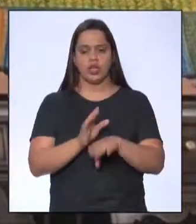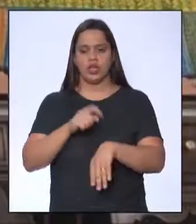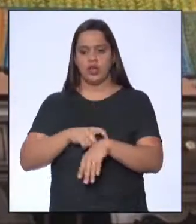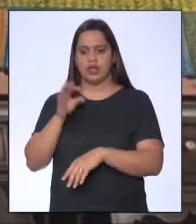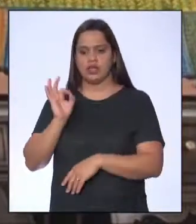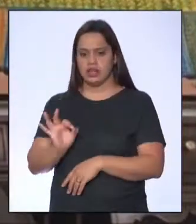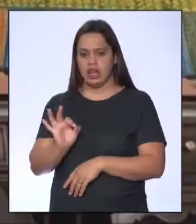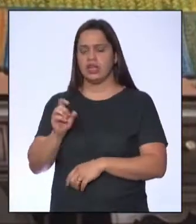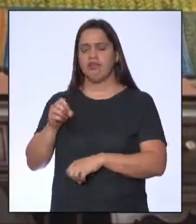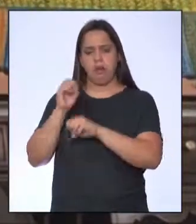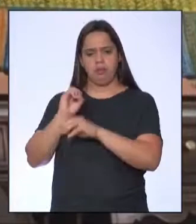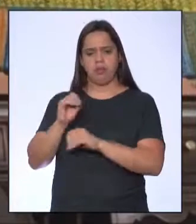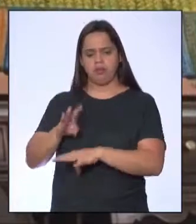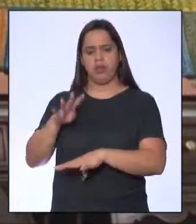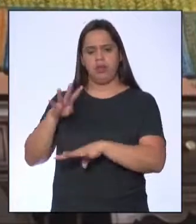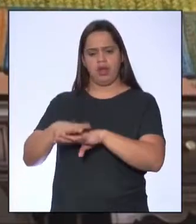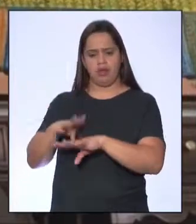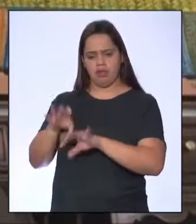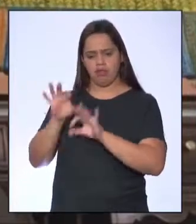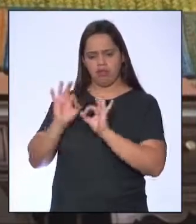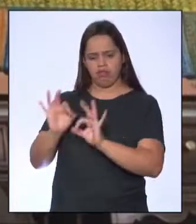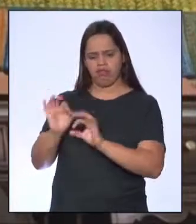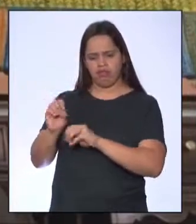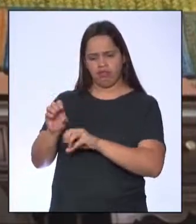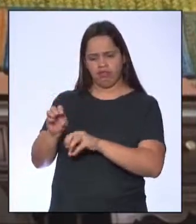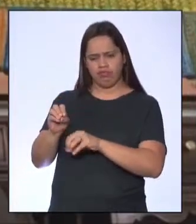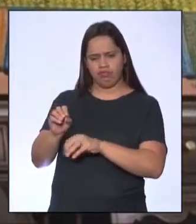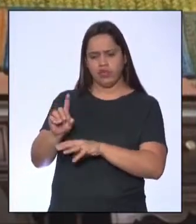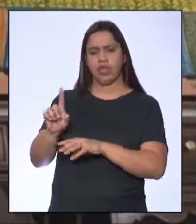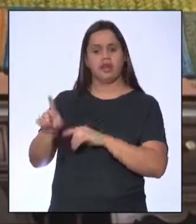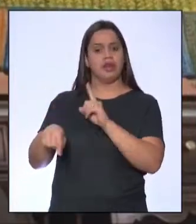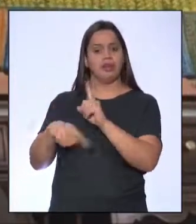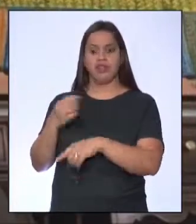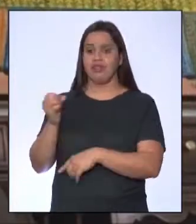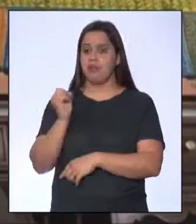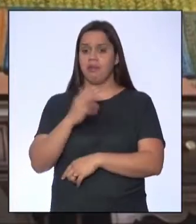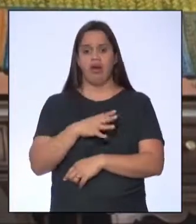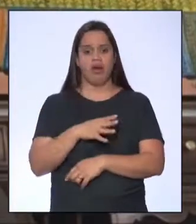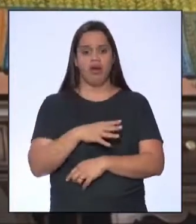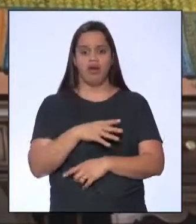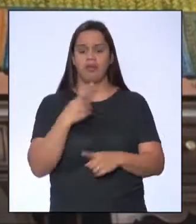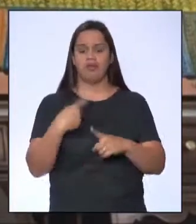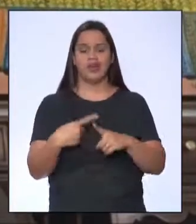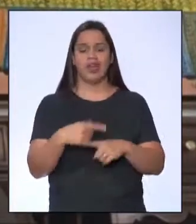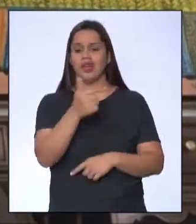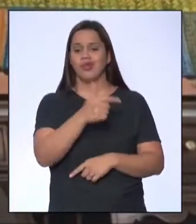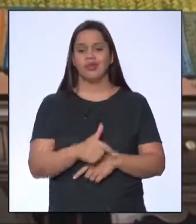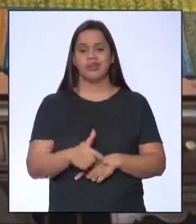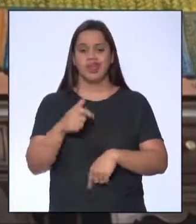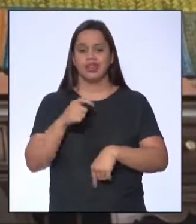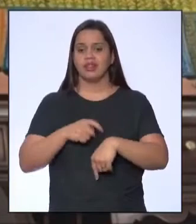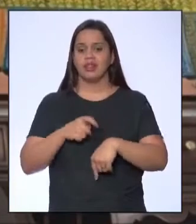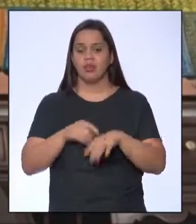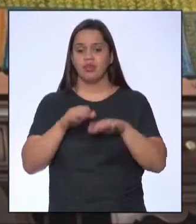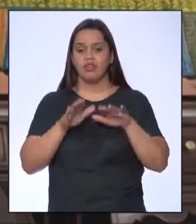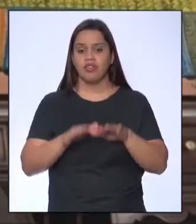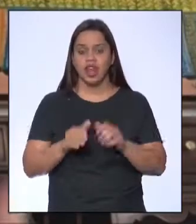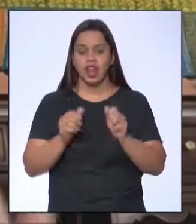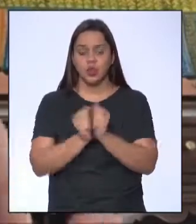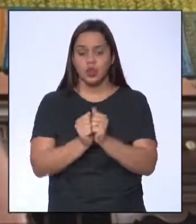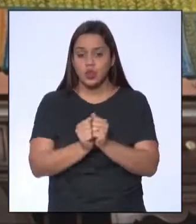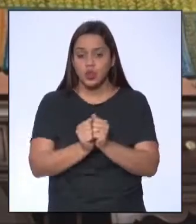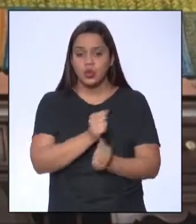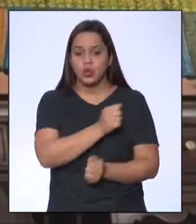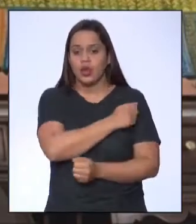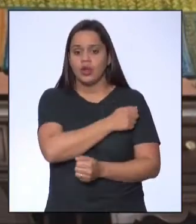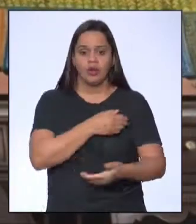embora. Então, ele não tem porque ele tem que dar aula em outra escola, ele não tem aquele tempo de ficar para conviver com